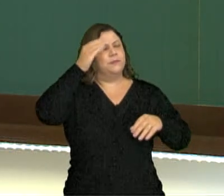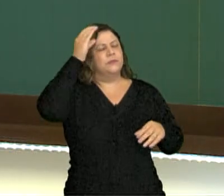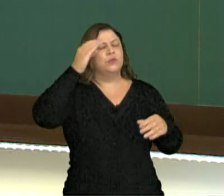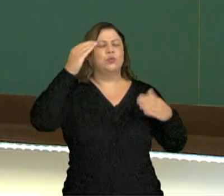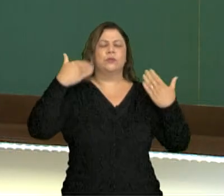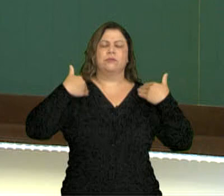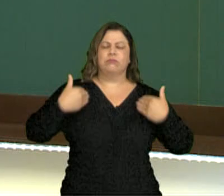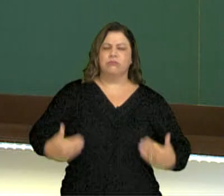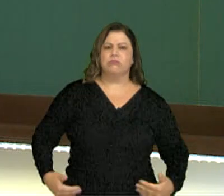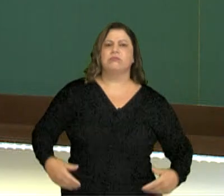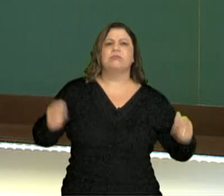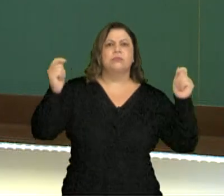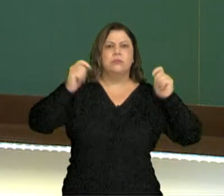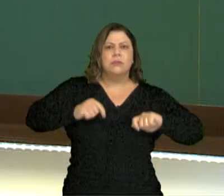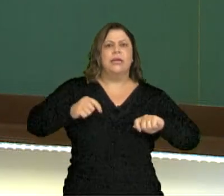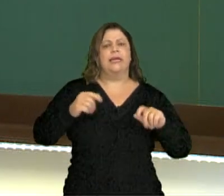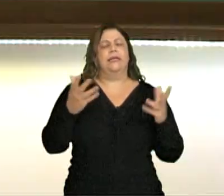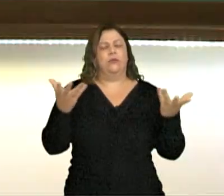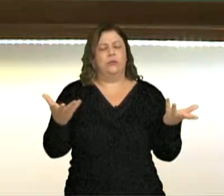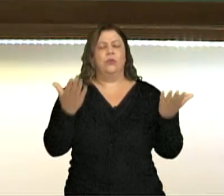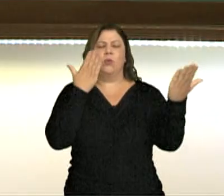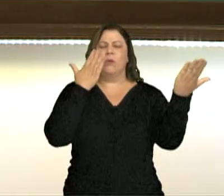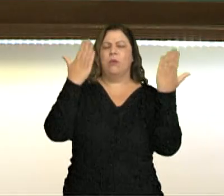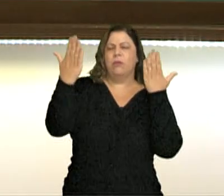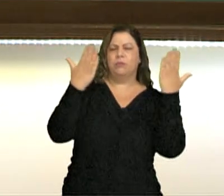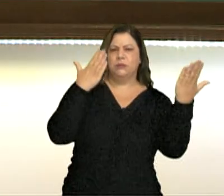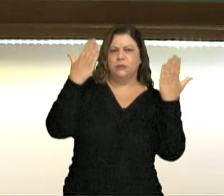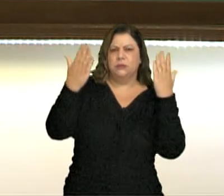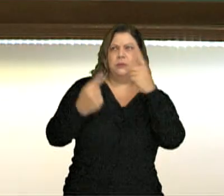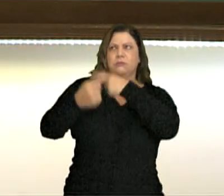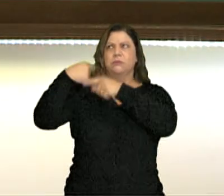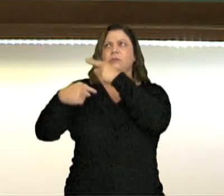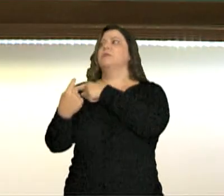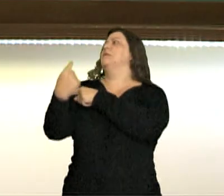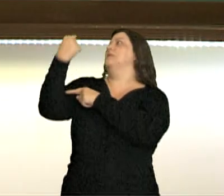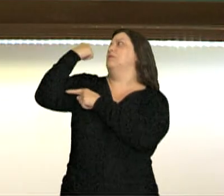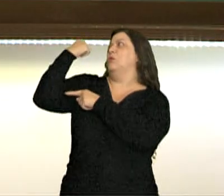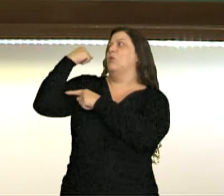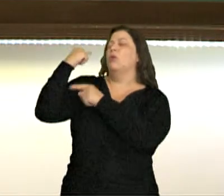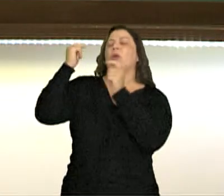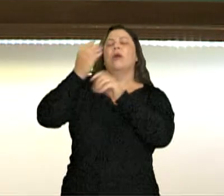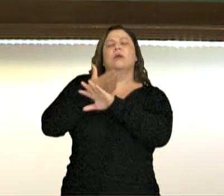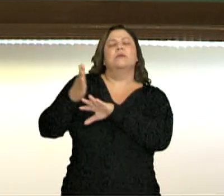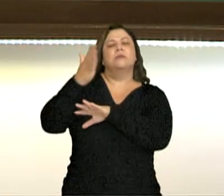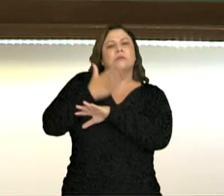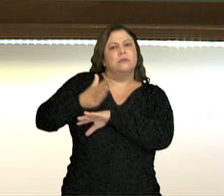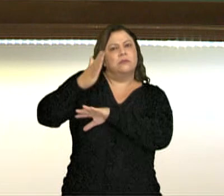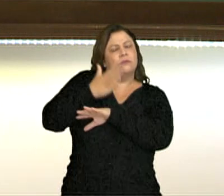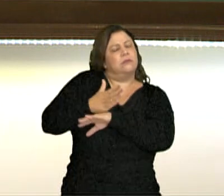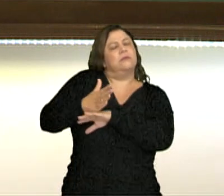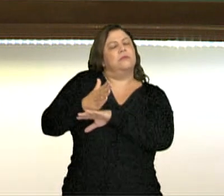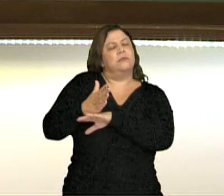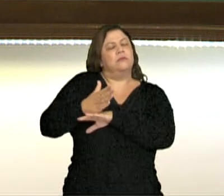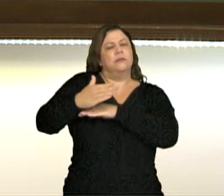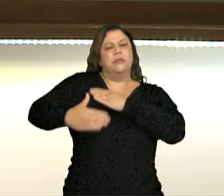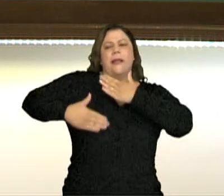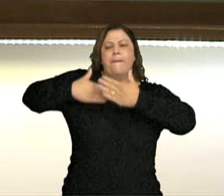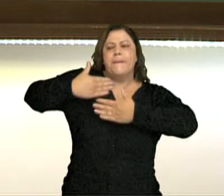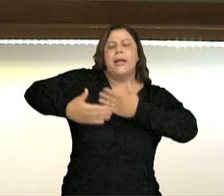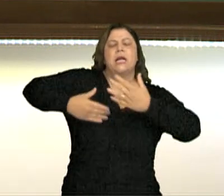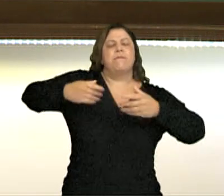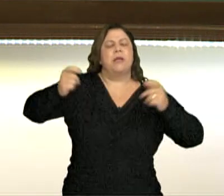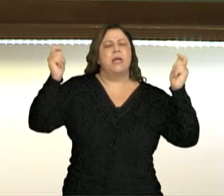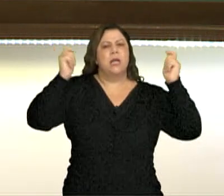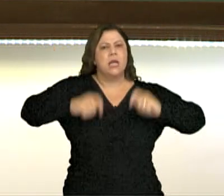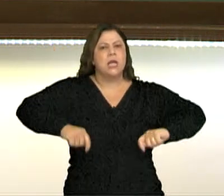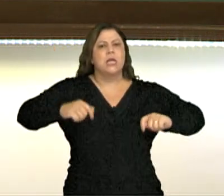condicionamento físico, como nós já comparamos anteriormente, aqueles exercícios de corrida prolongada, que preconizam